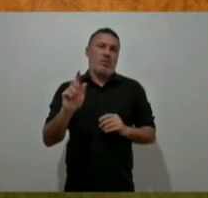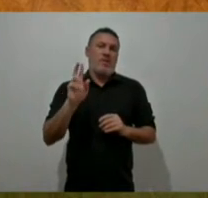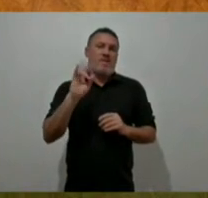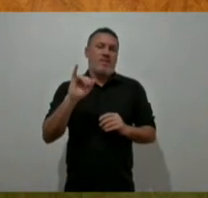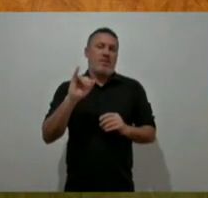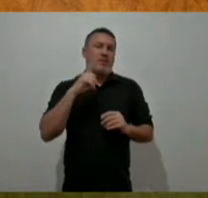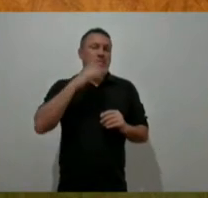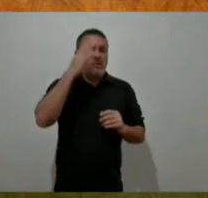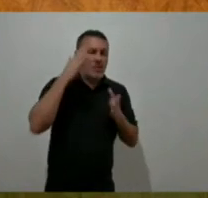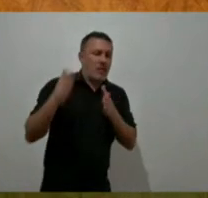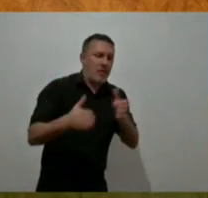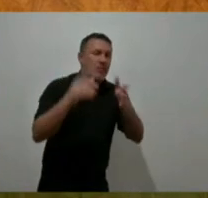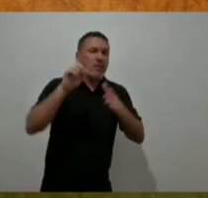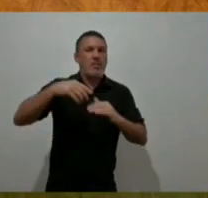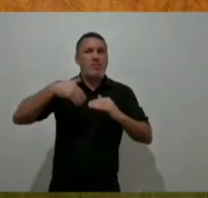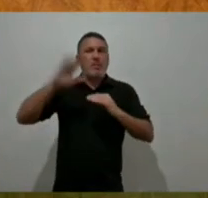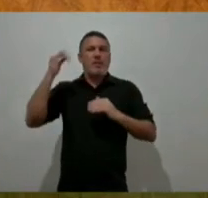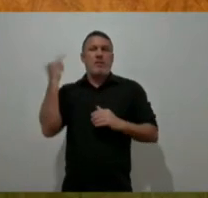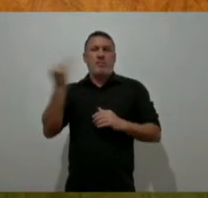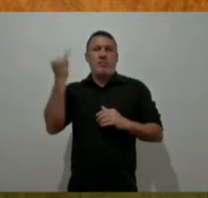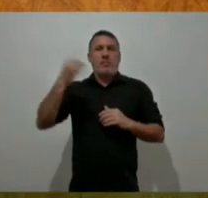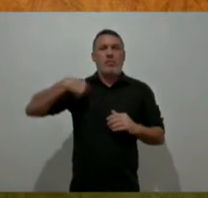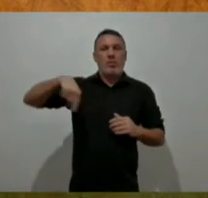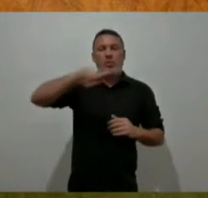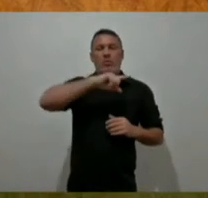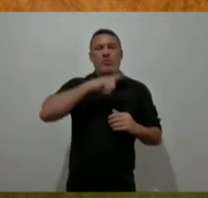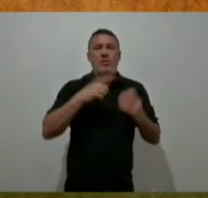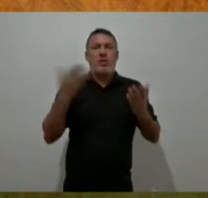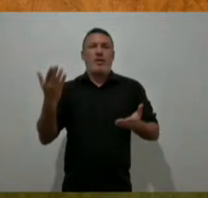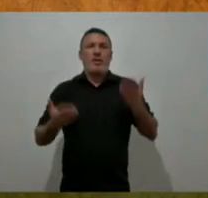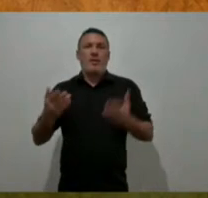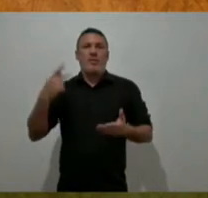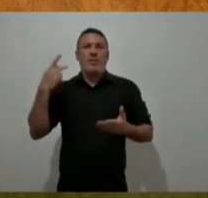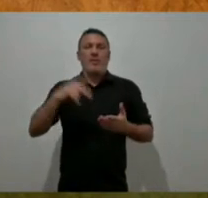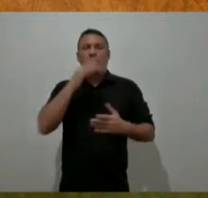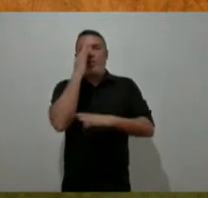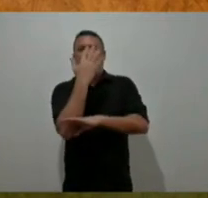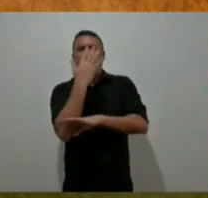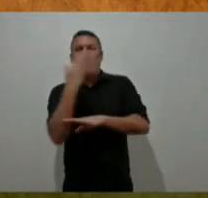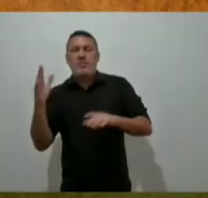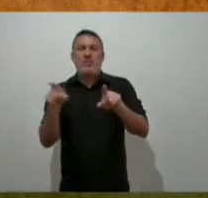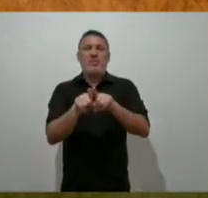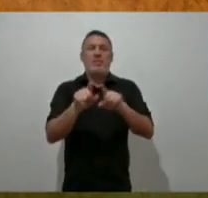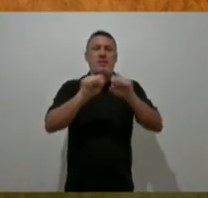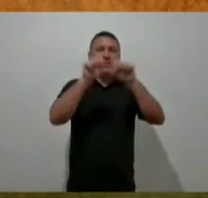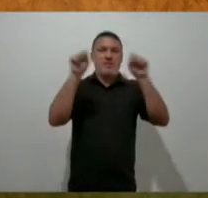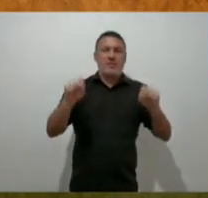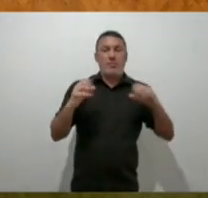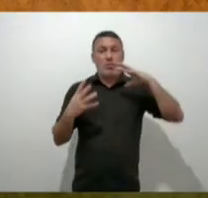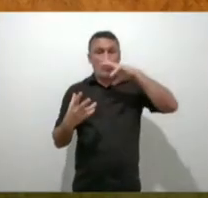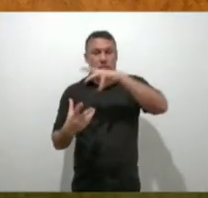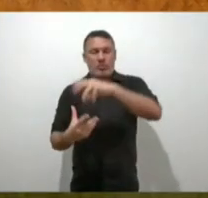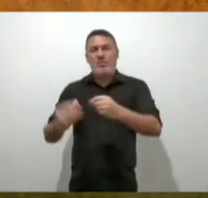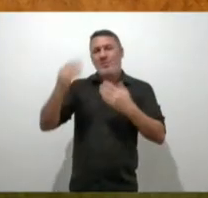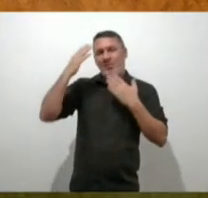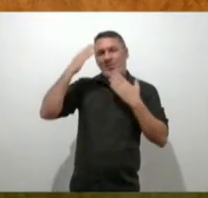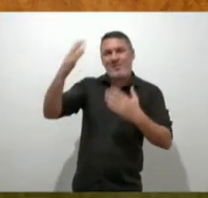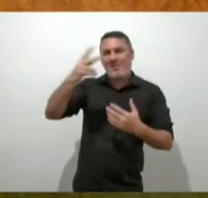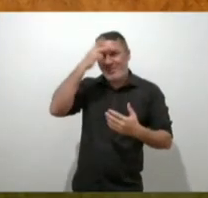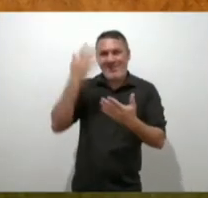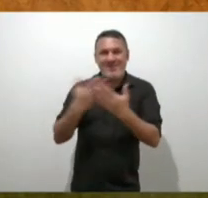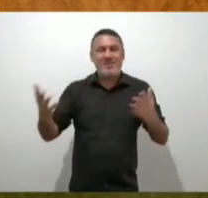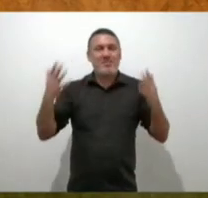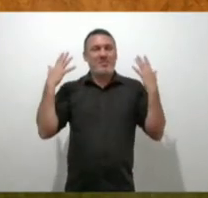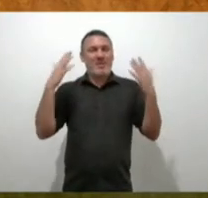importante para nós, que é o equilíbrio do nosso meio ambiente, nosso ecossistema como um todo. Obrigado a todos vocês, parabéns IBEF mais uma